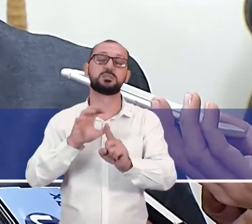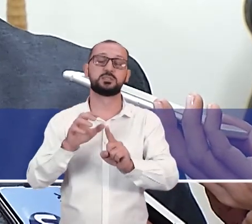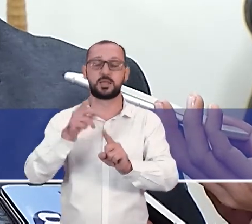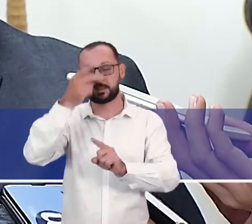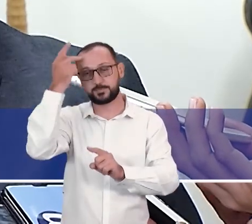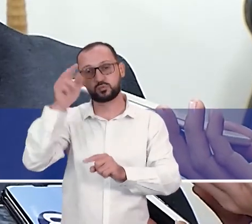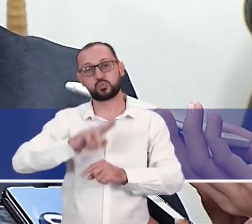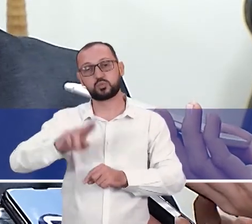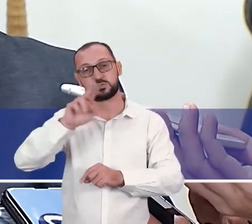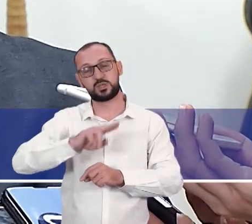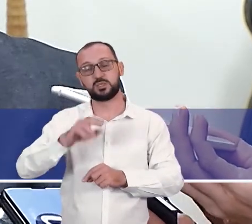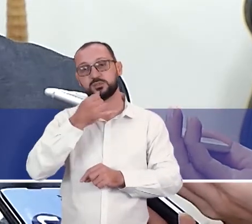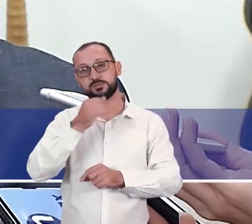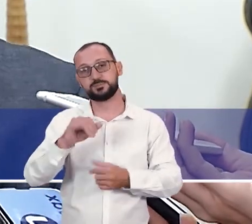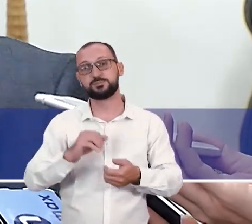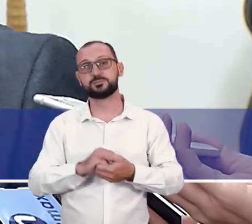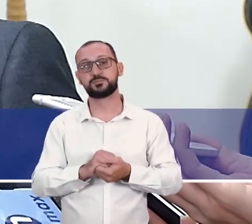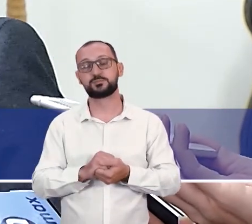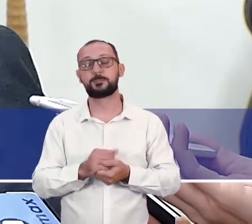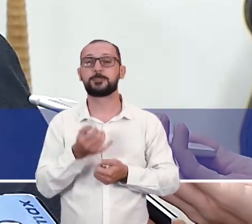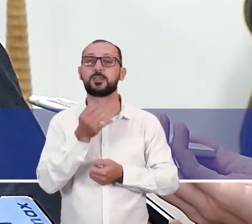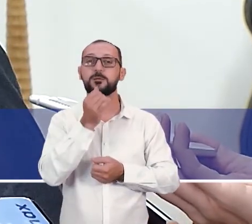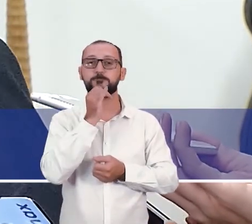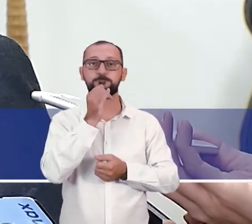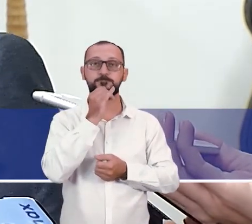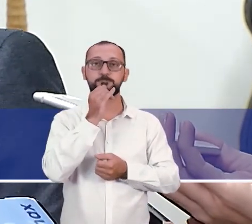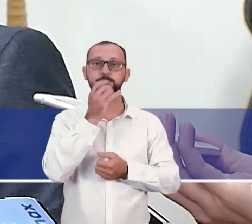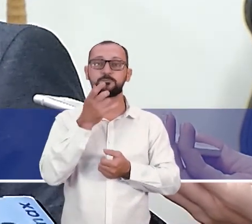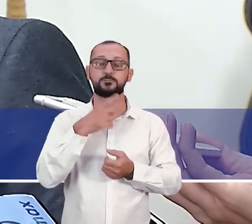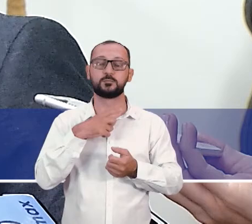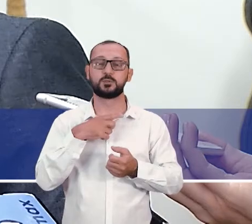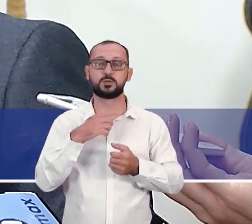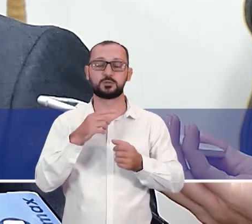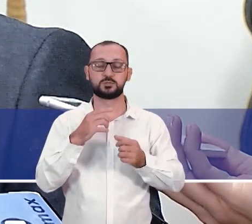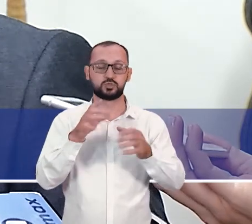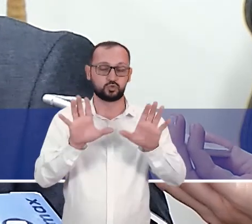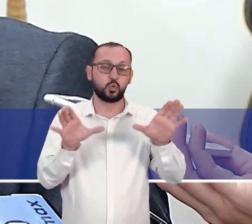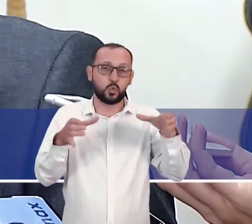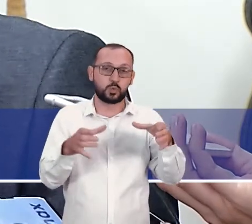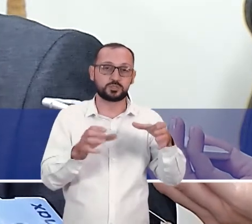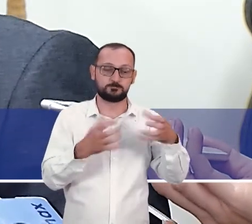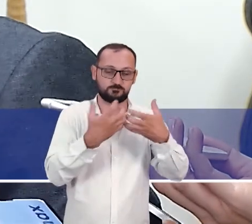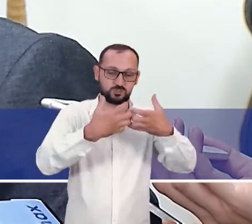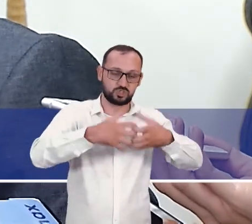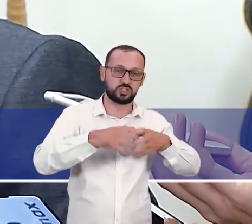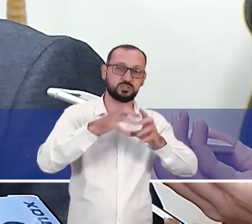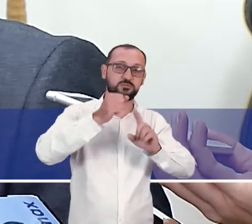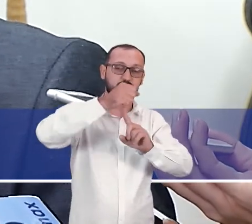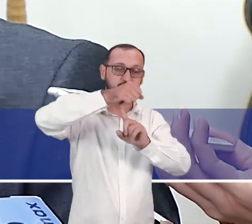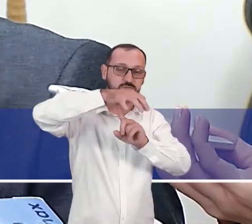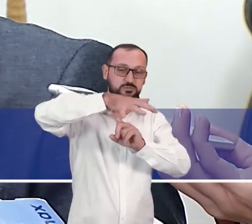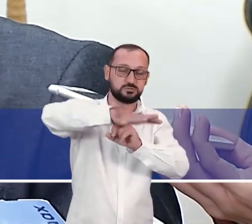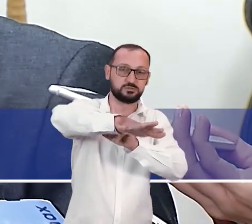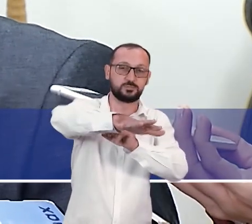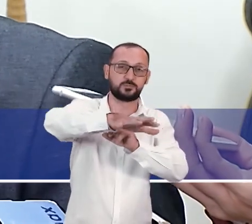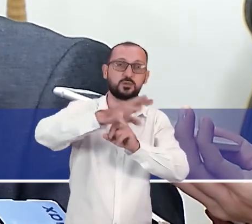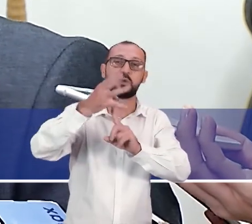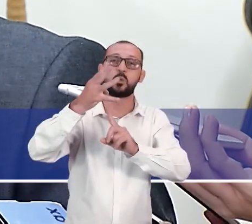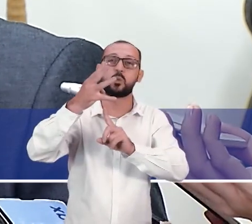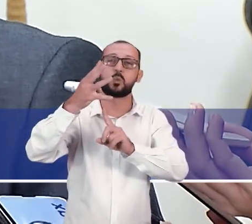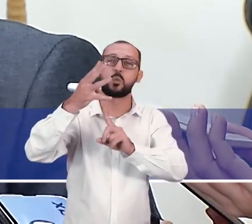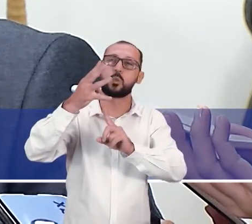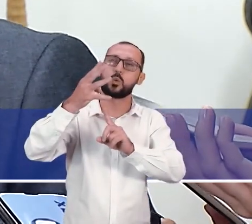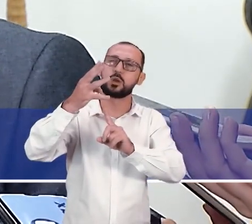grande influência sobre o consumo das pessoas. Como exemplo, subestações nossas que a gente tinha previsão de